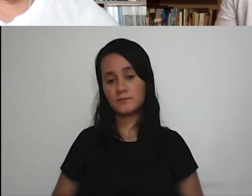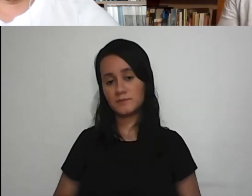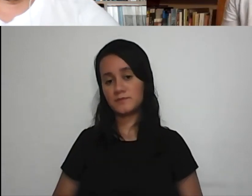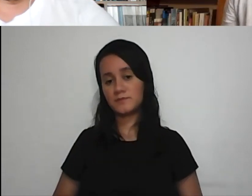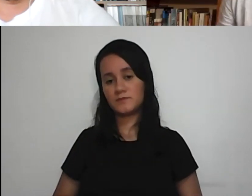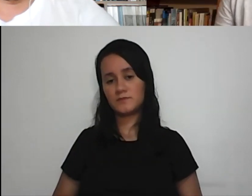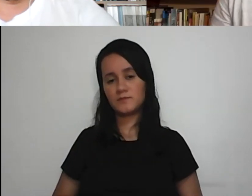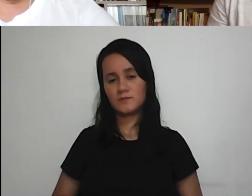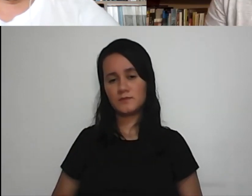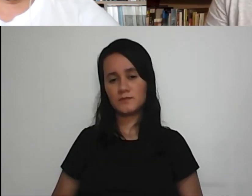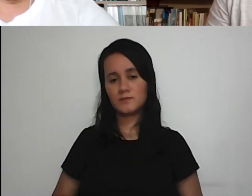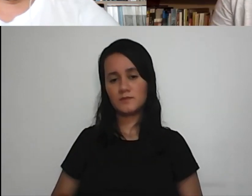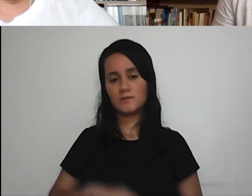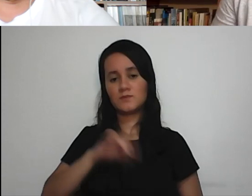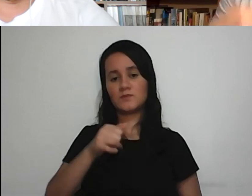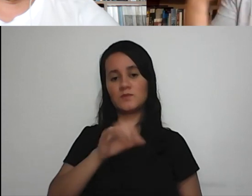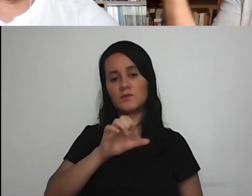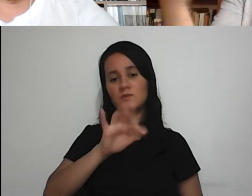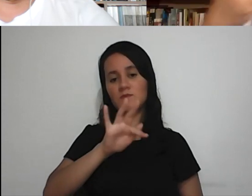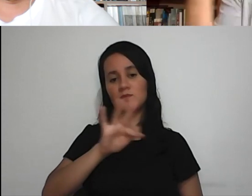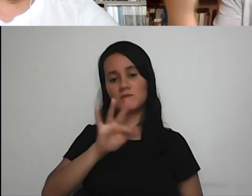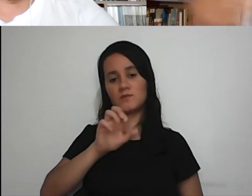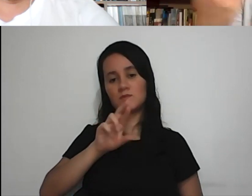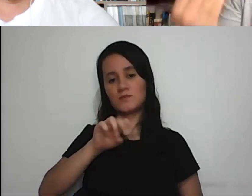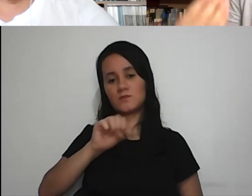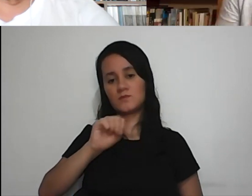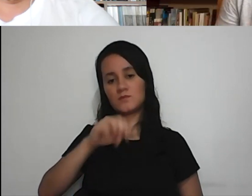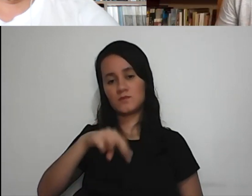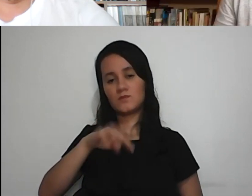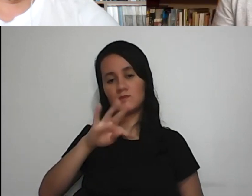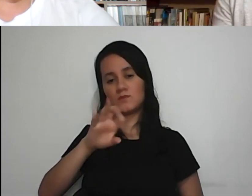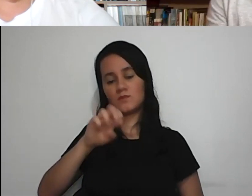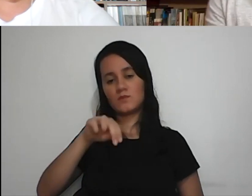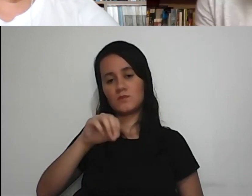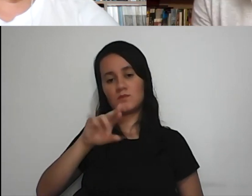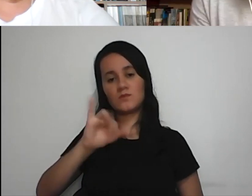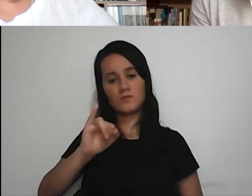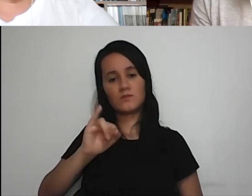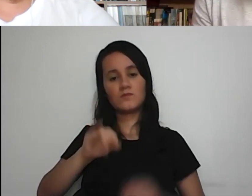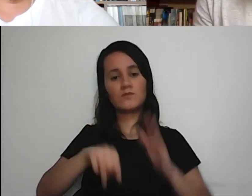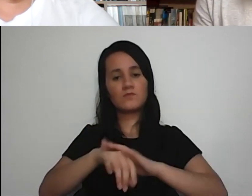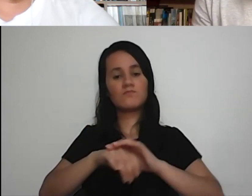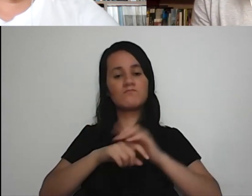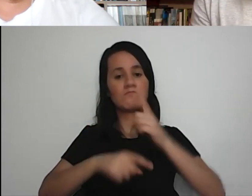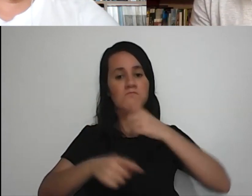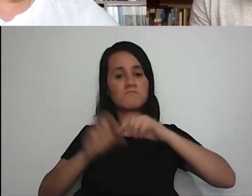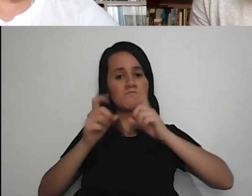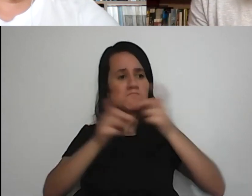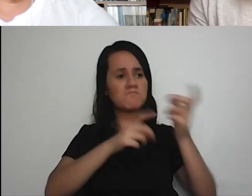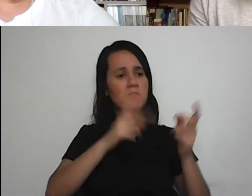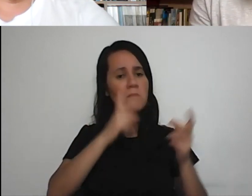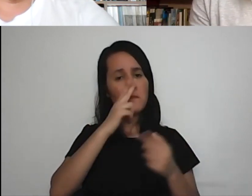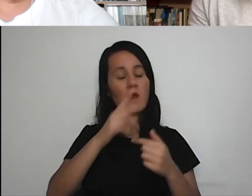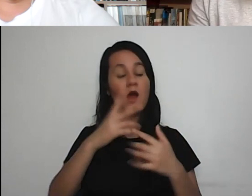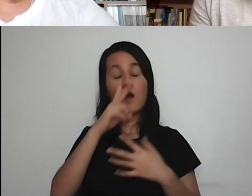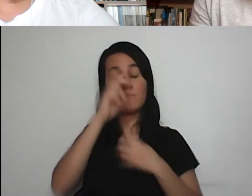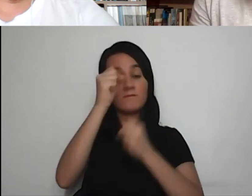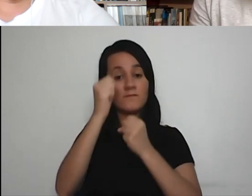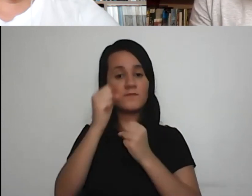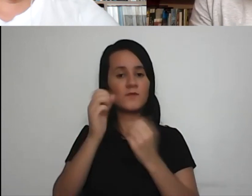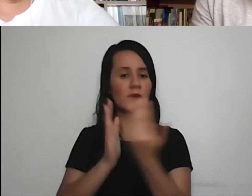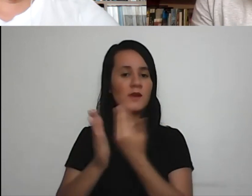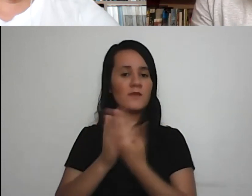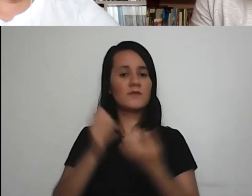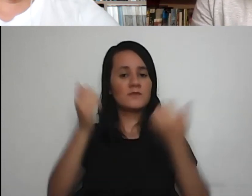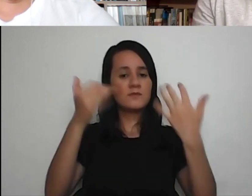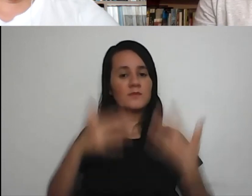Quer dizer, o Jefferson Tenório, por exemplo, que tem circulado muito agora com O Avesso da Pele, também, quer dizer, é um livro forte sobre